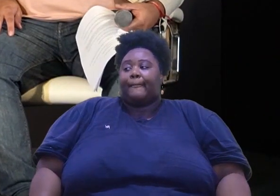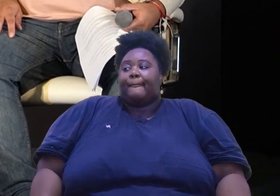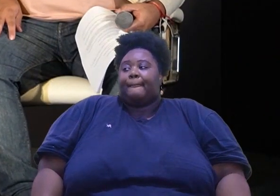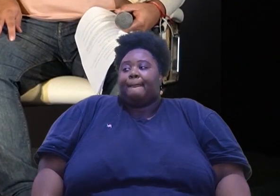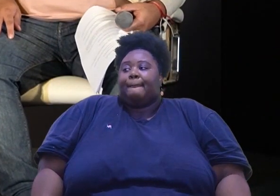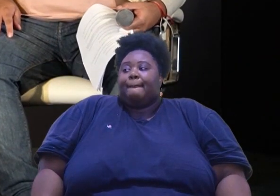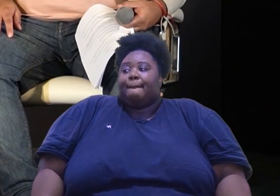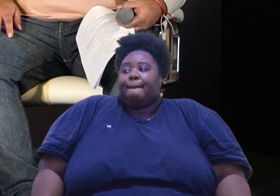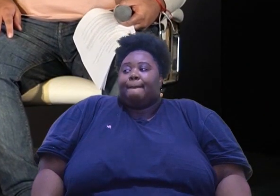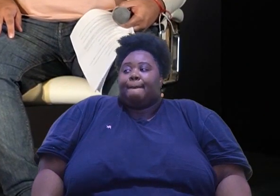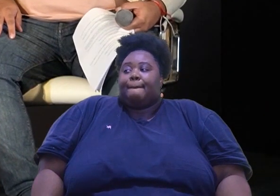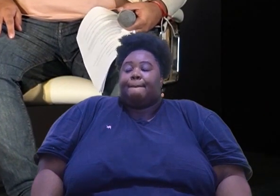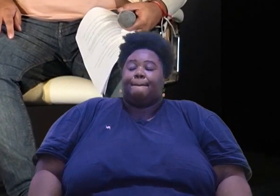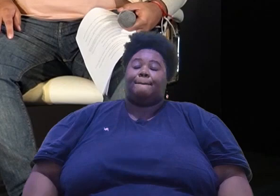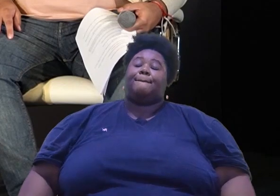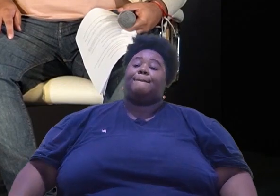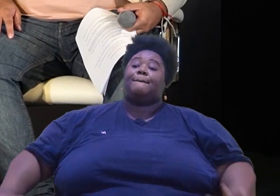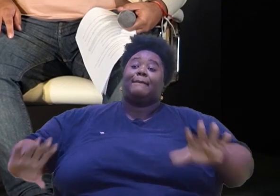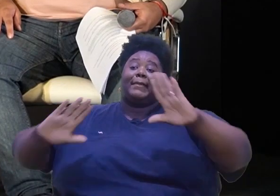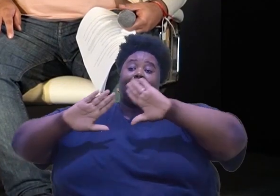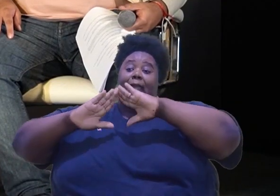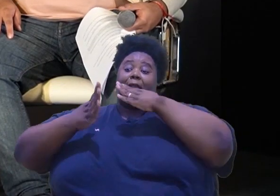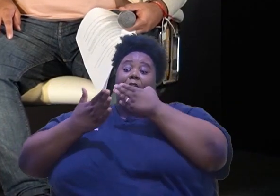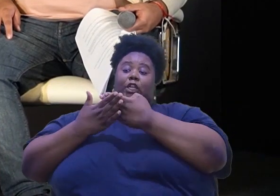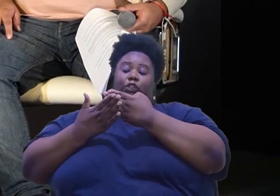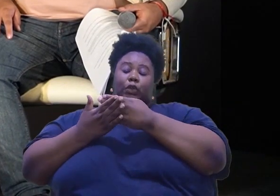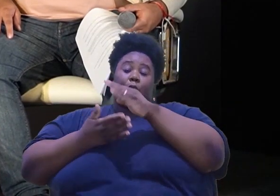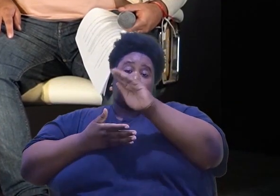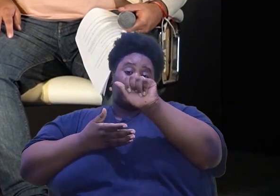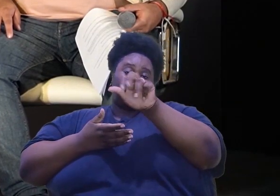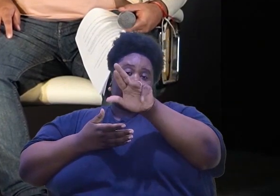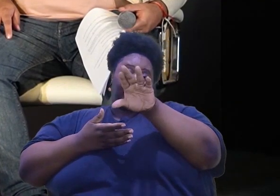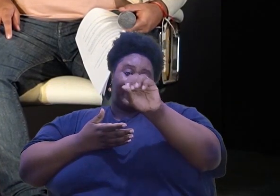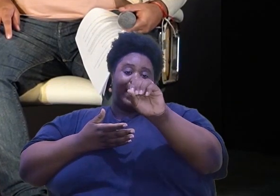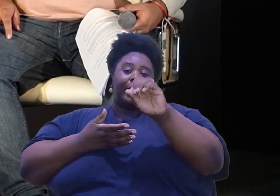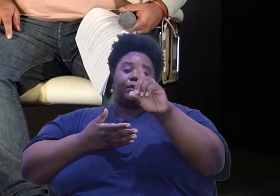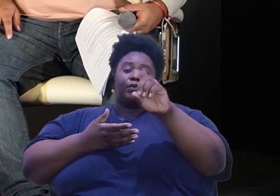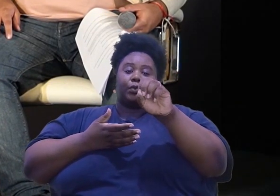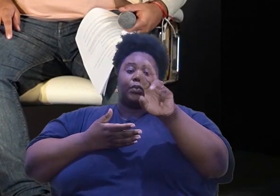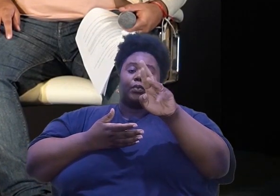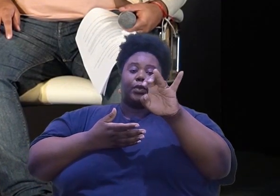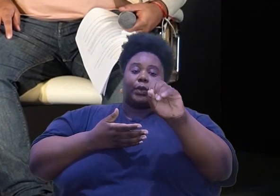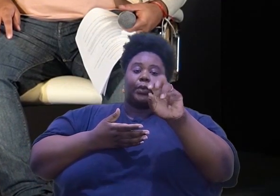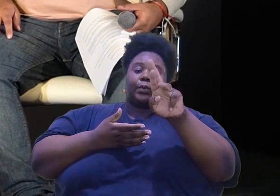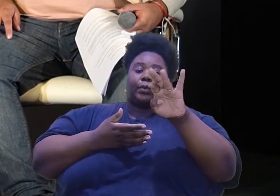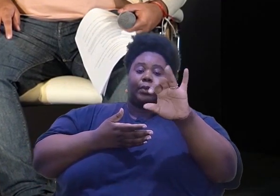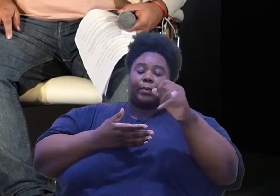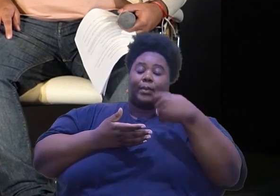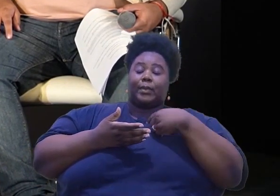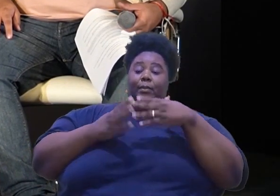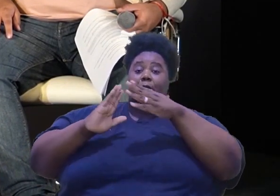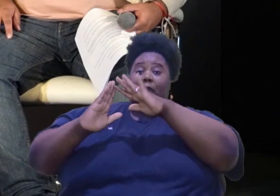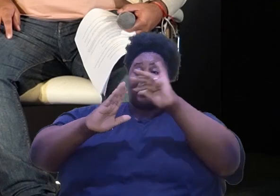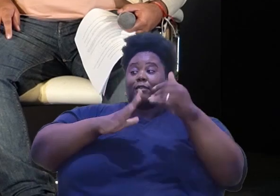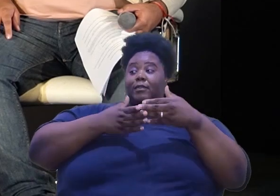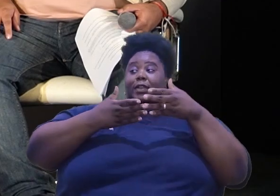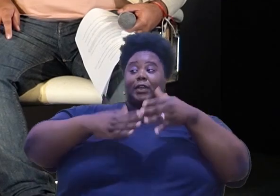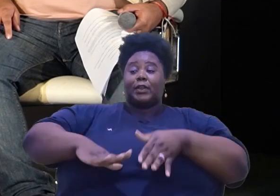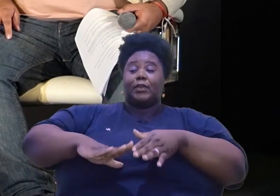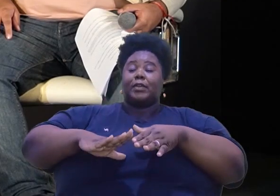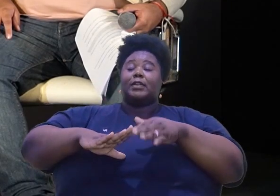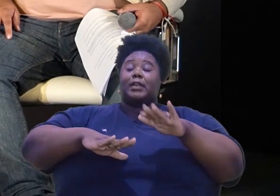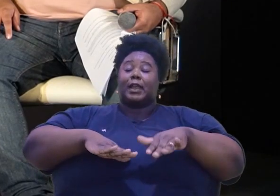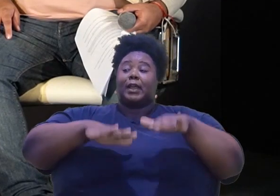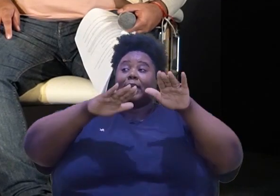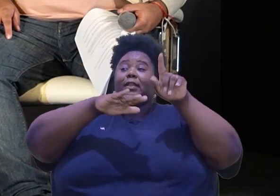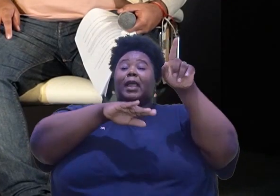O Grupo Barão do Rio Branco, né, essa favela que eu nasci e criei, é aquela favela